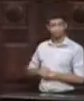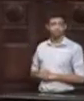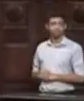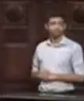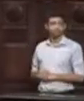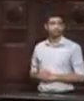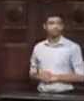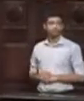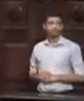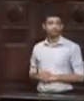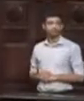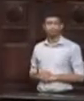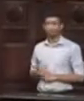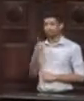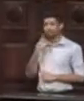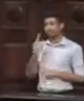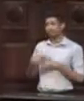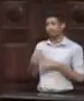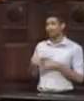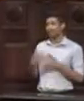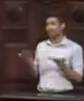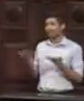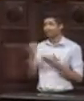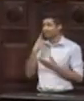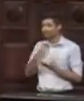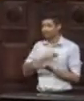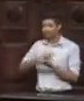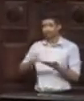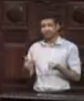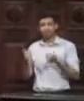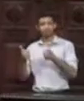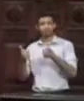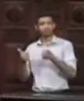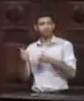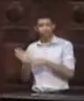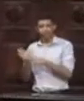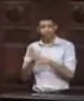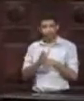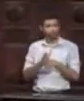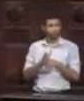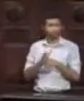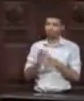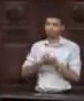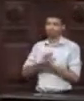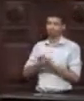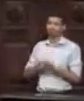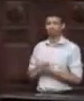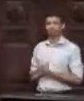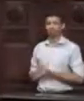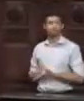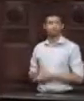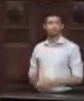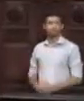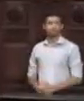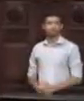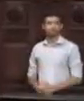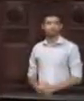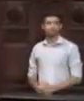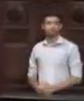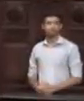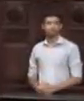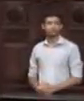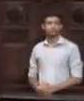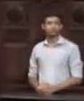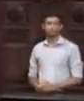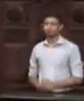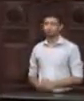forma como esses benefícios foram dados, exatamente sem critério, sem nada, para